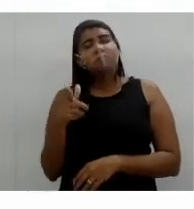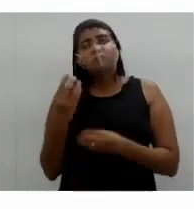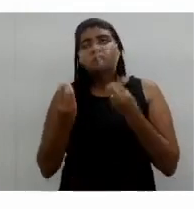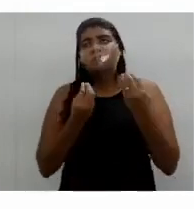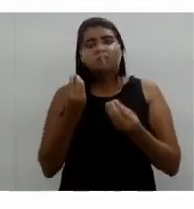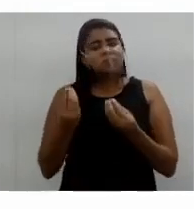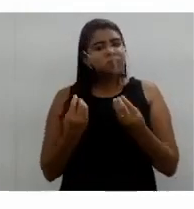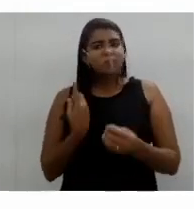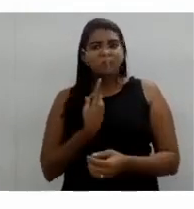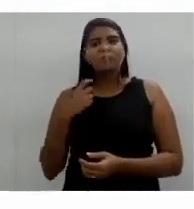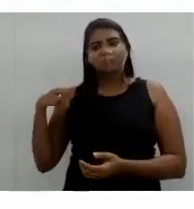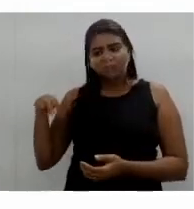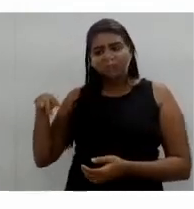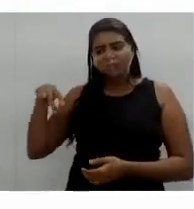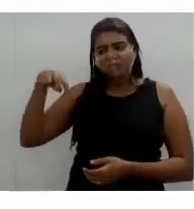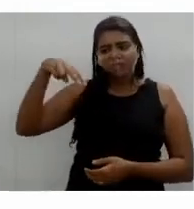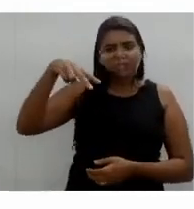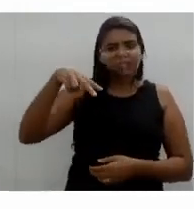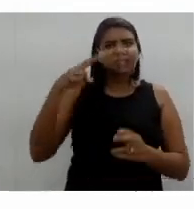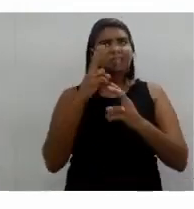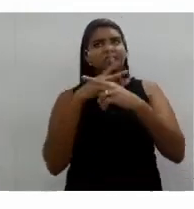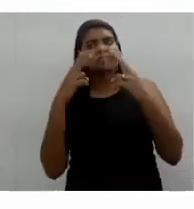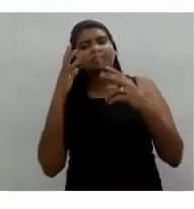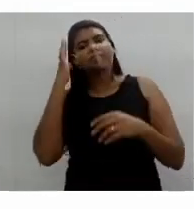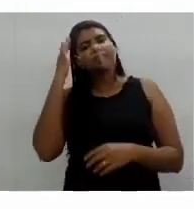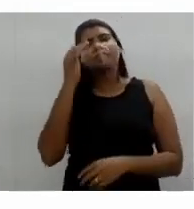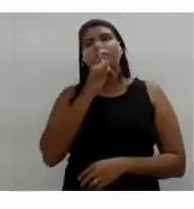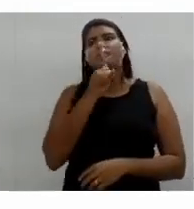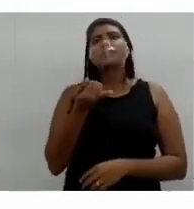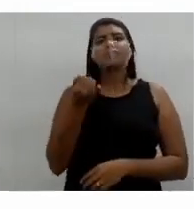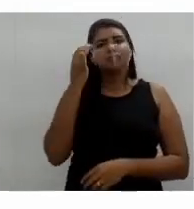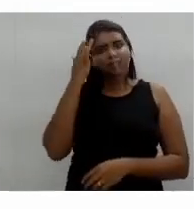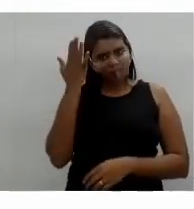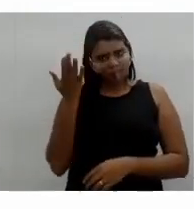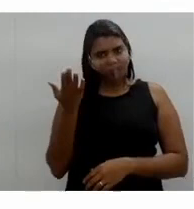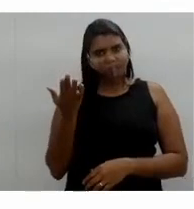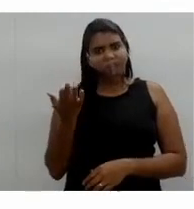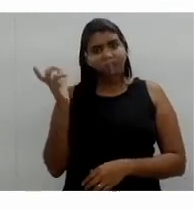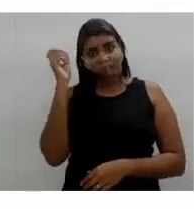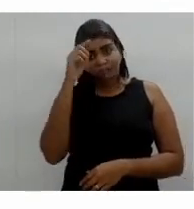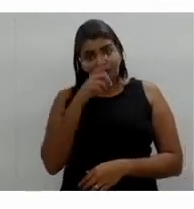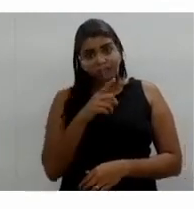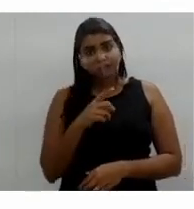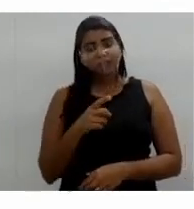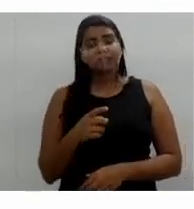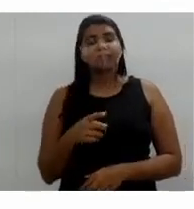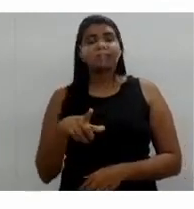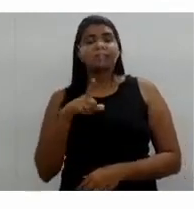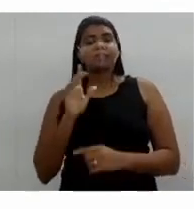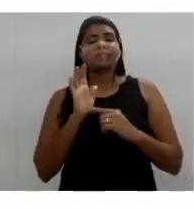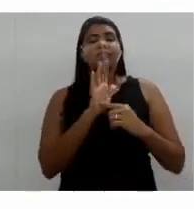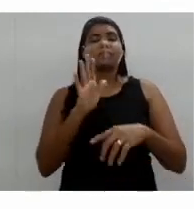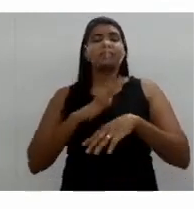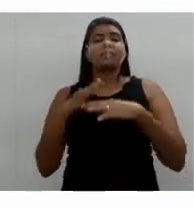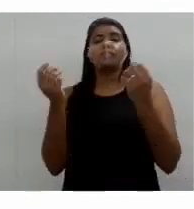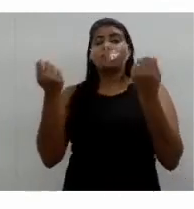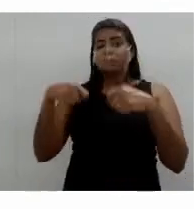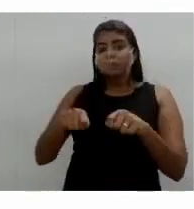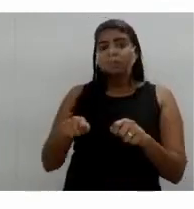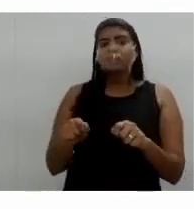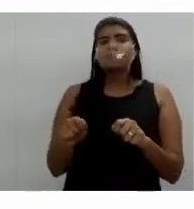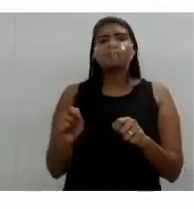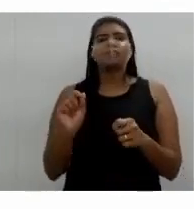possibilidade de andar sobre a superfície desse planeta. Então fica muito mais complicado. Então o que a gente tem aí é a possibilidade